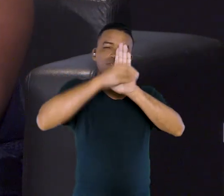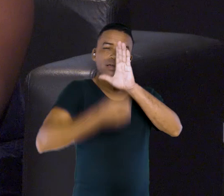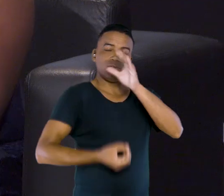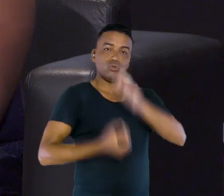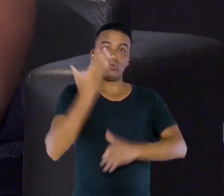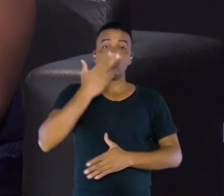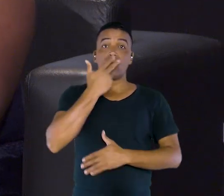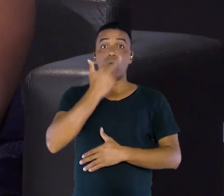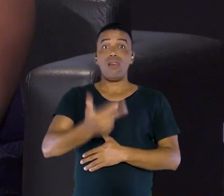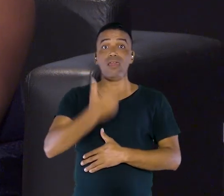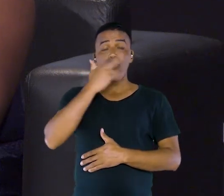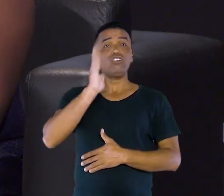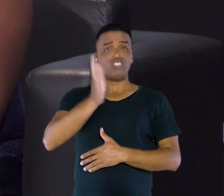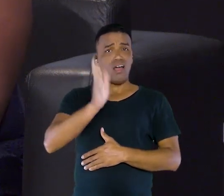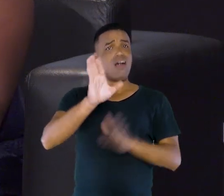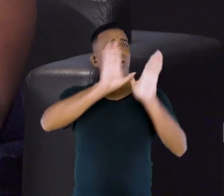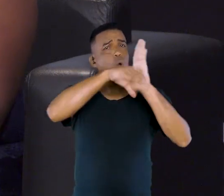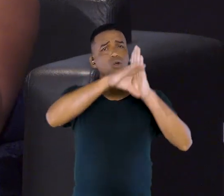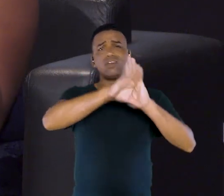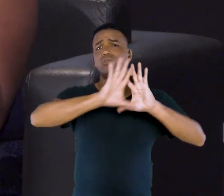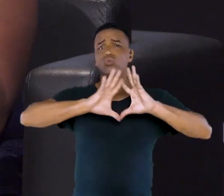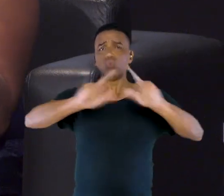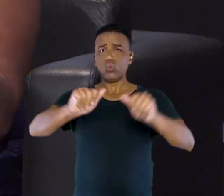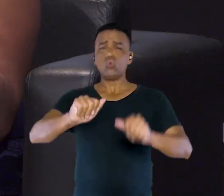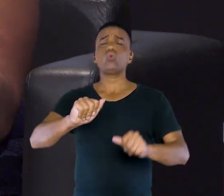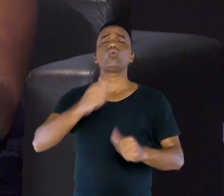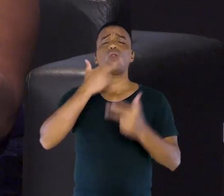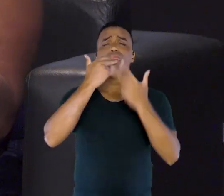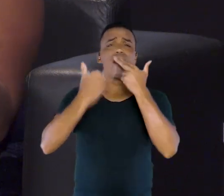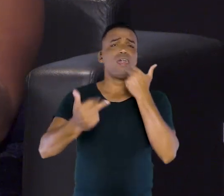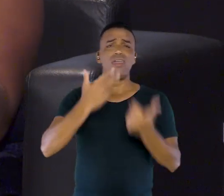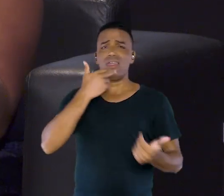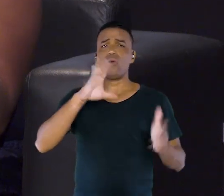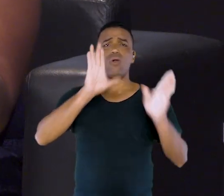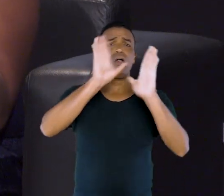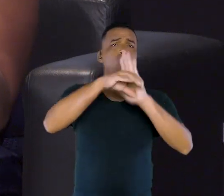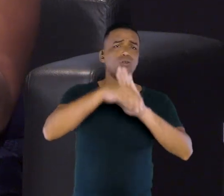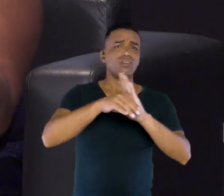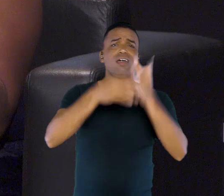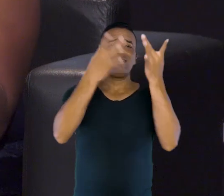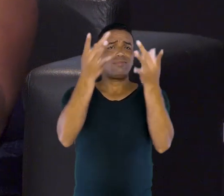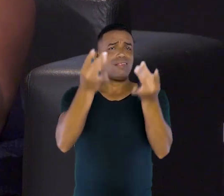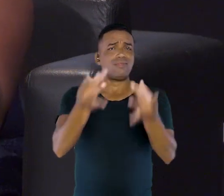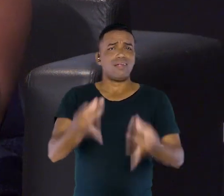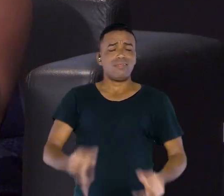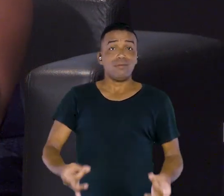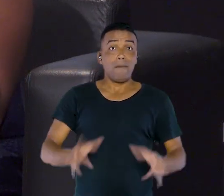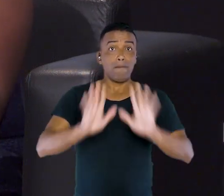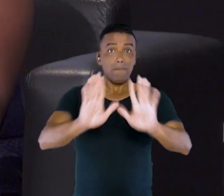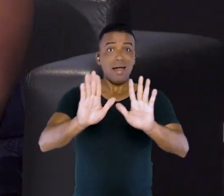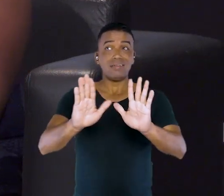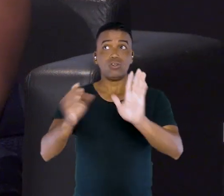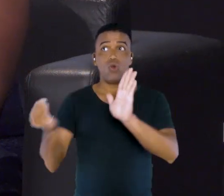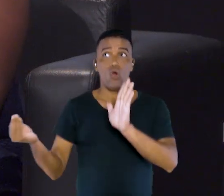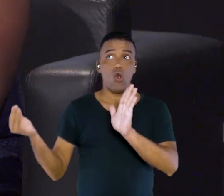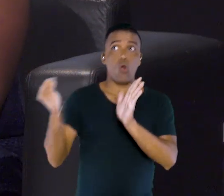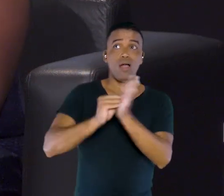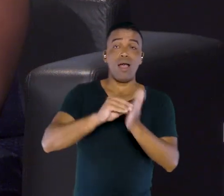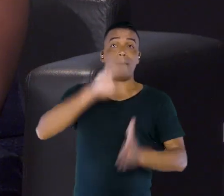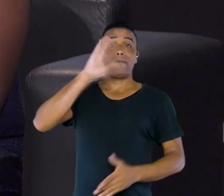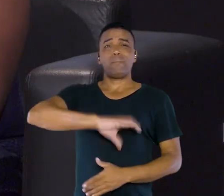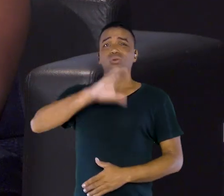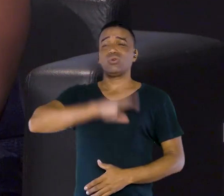conceitos, porque na nossa língua já está tudo conceituado, temos todo o conceito até detalhadamente, mas trazer